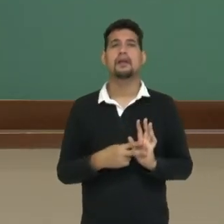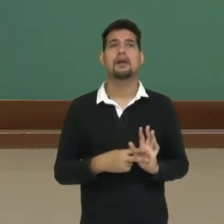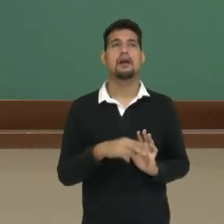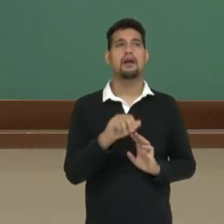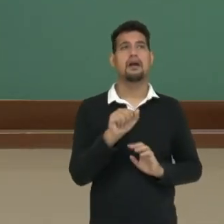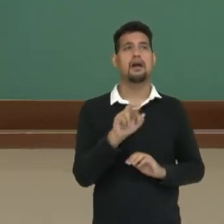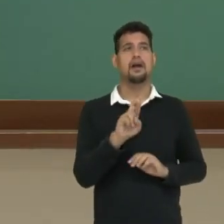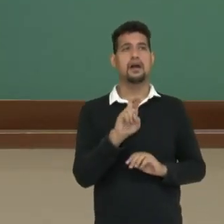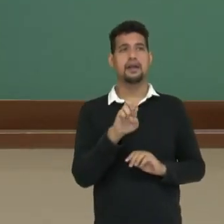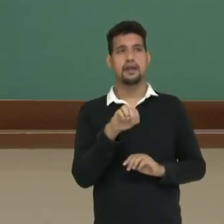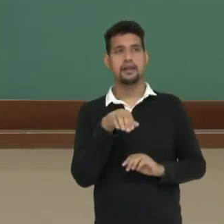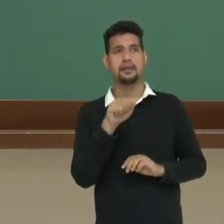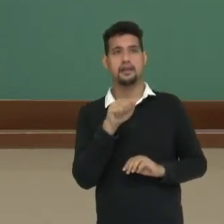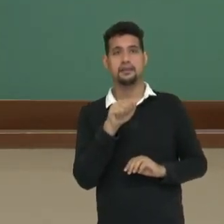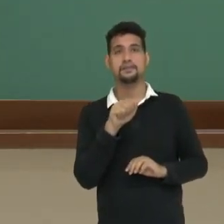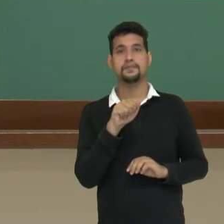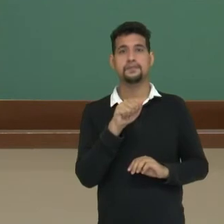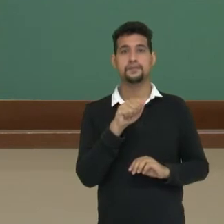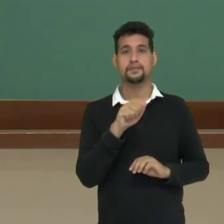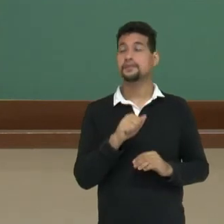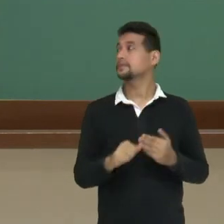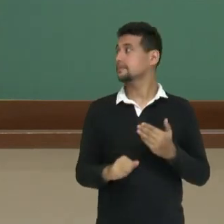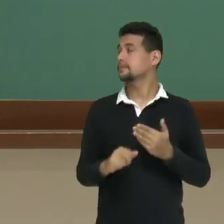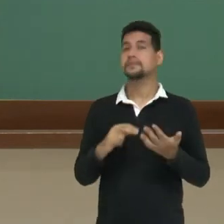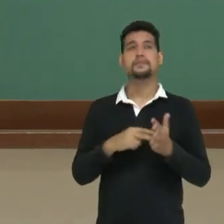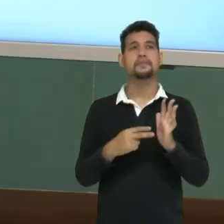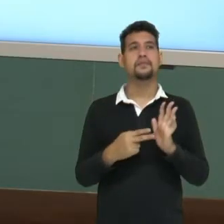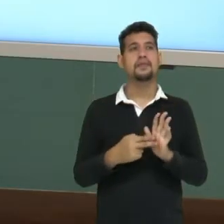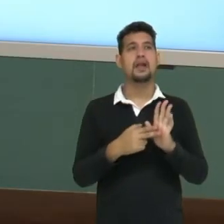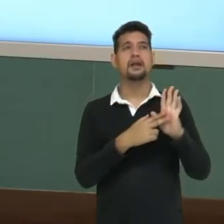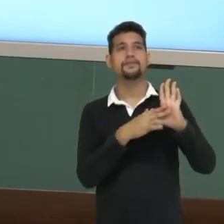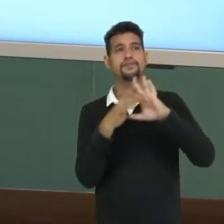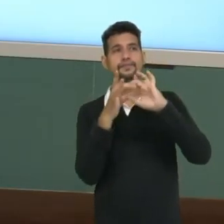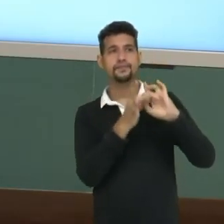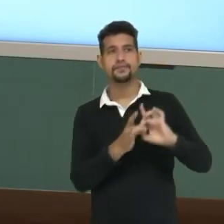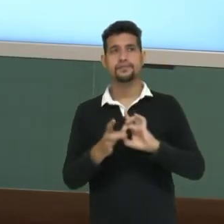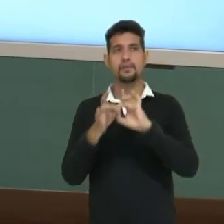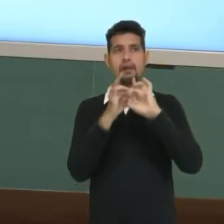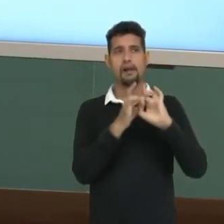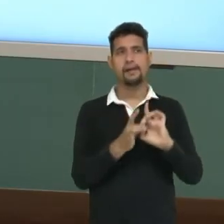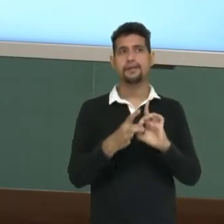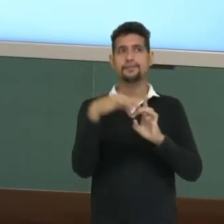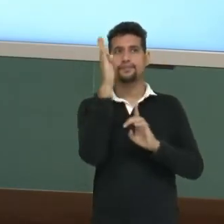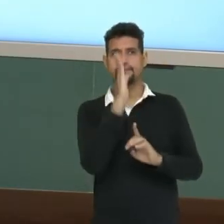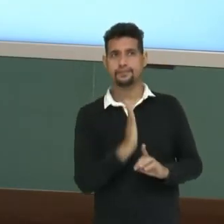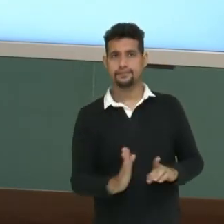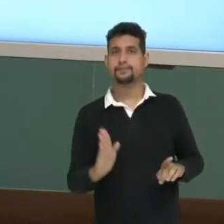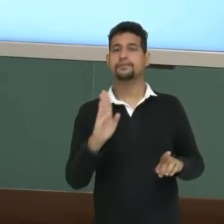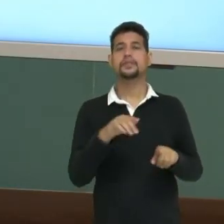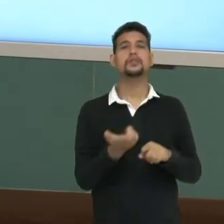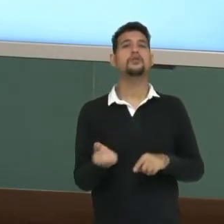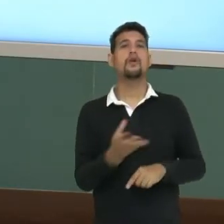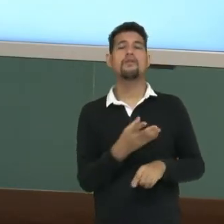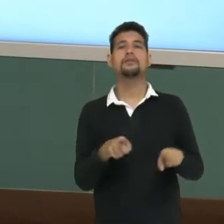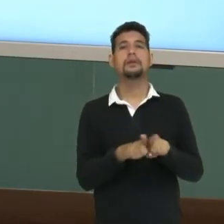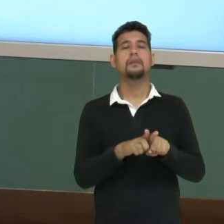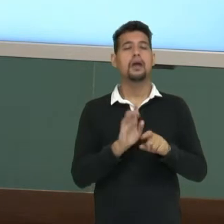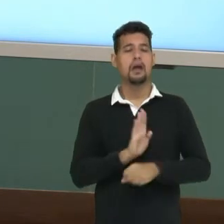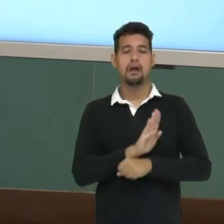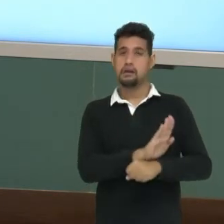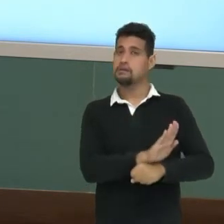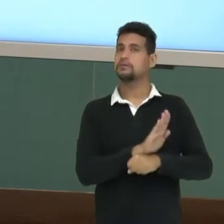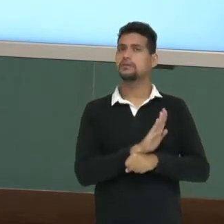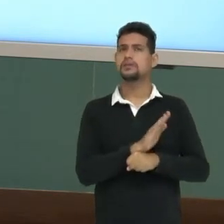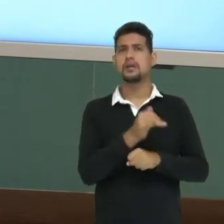ARENA, que é a Aliança Renovadora Nacional, que era o partido de apoiadores do governo civil-militar, de apoiadores